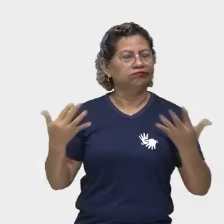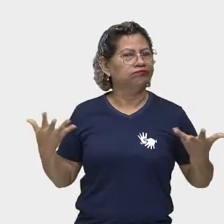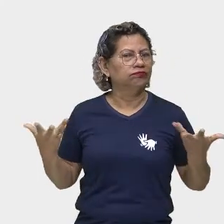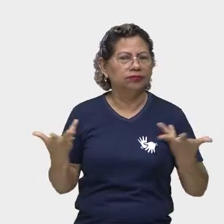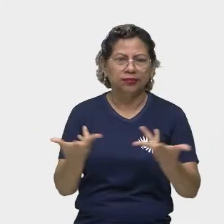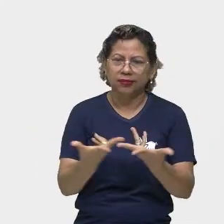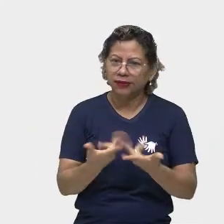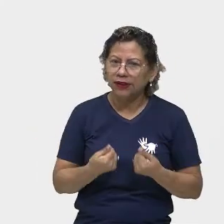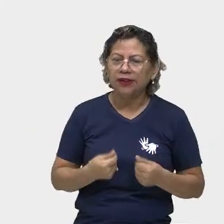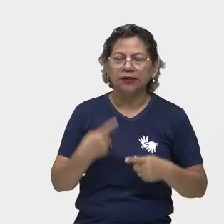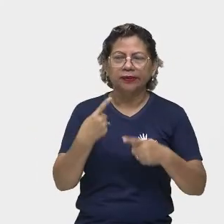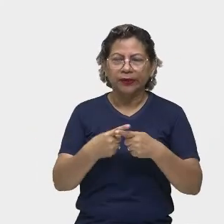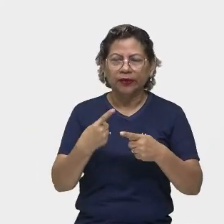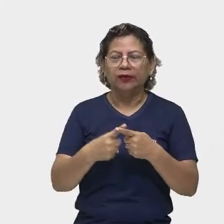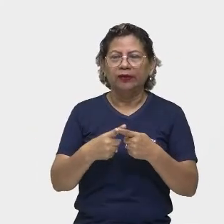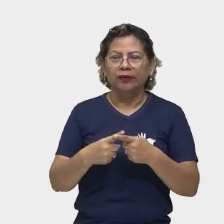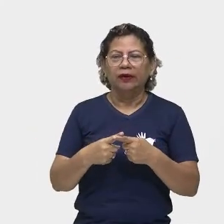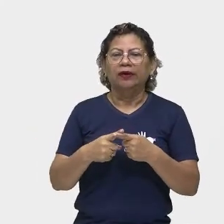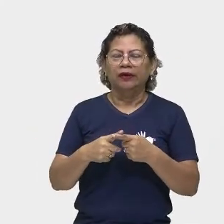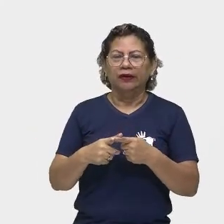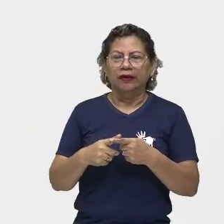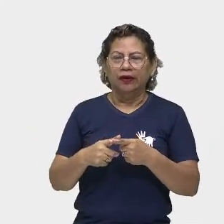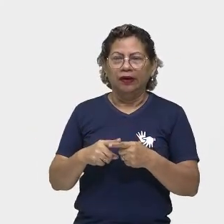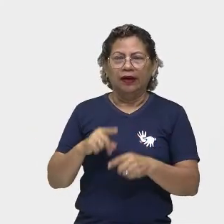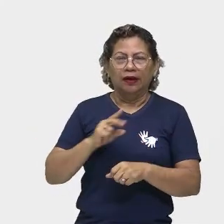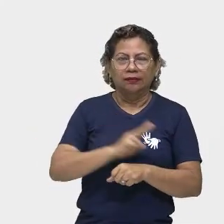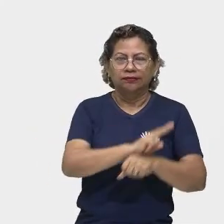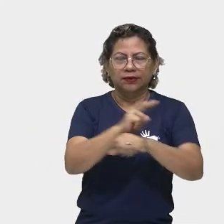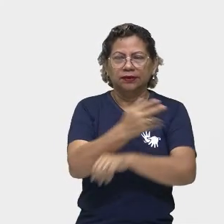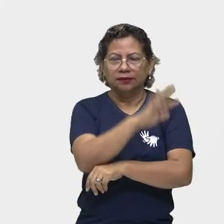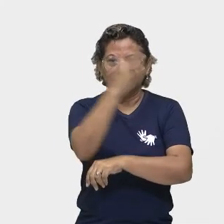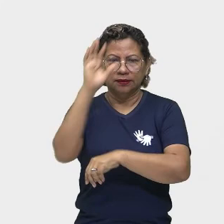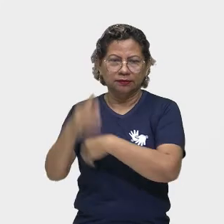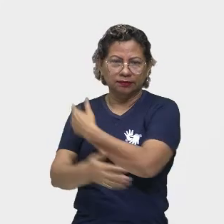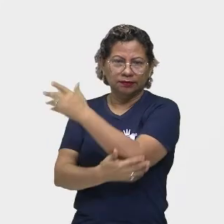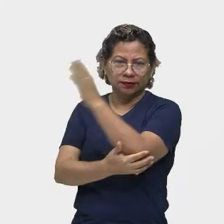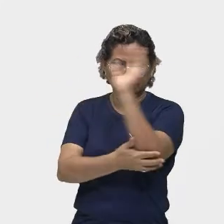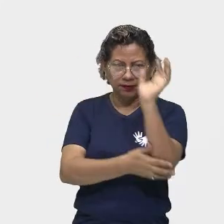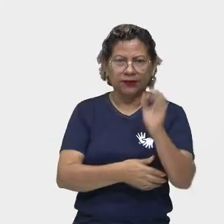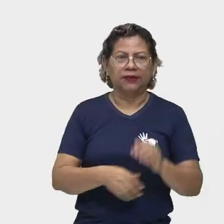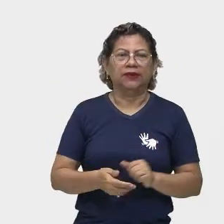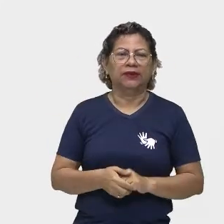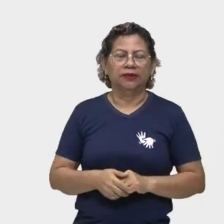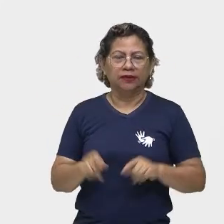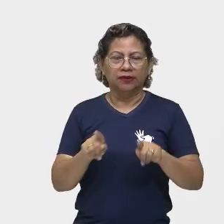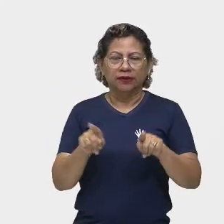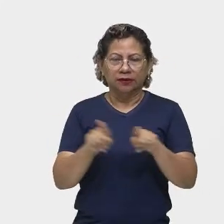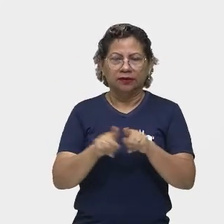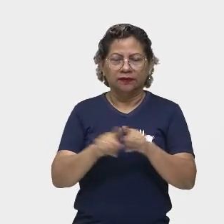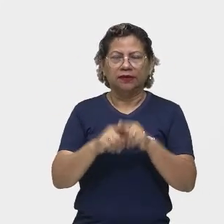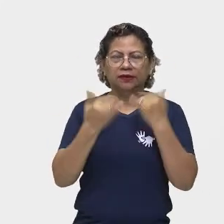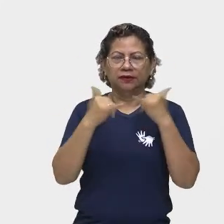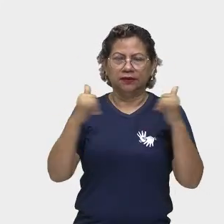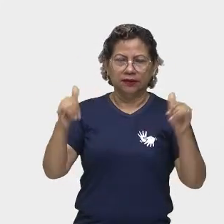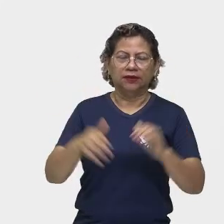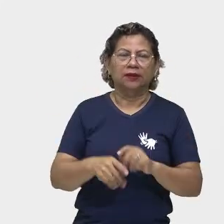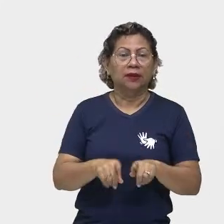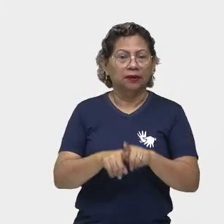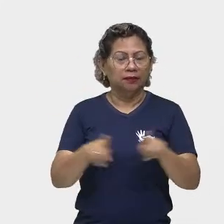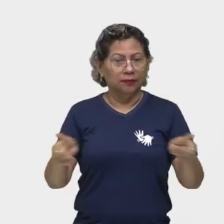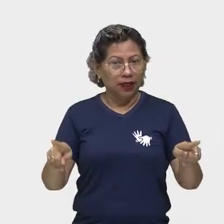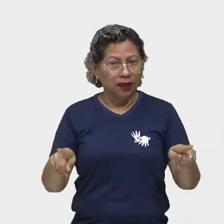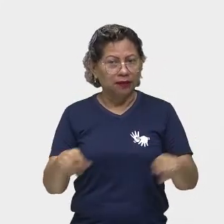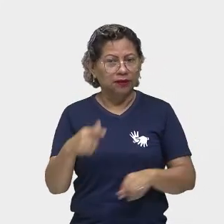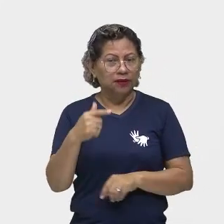serem consideradas ambientalmente mais corretas do que outras alternativas de produção de energia, mas vale lembrar que